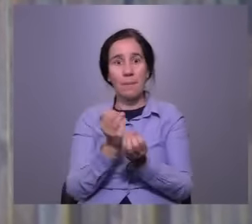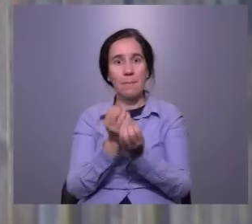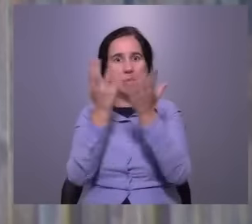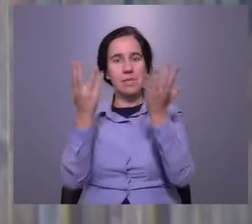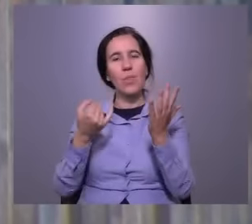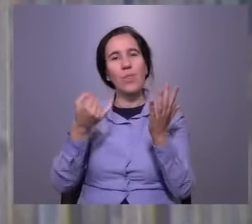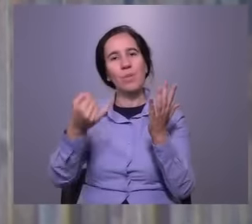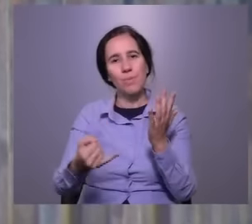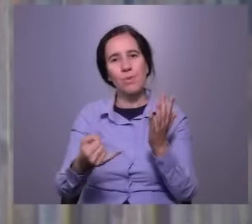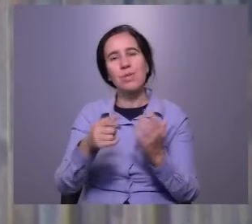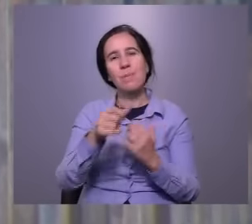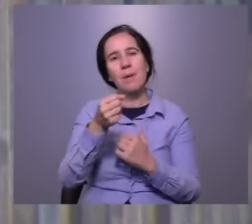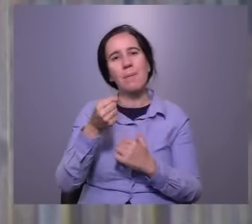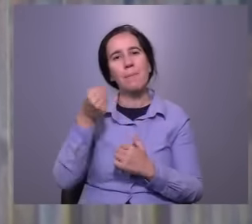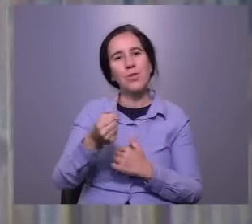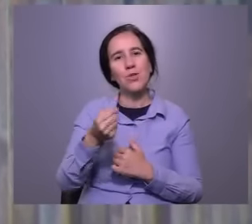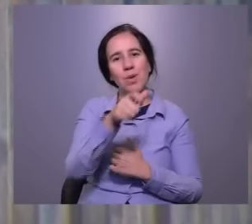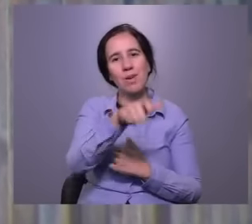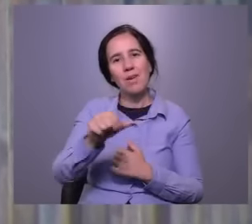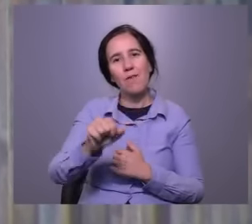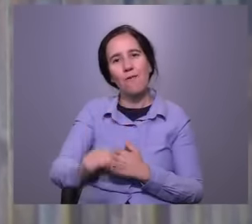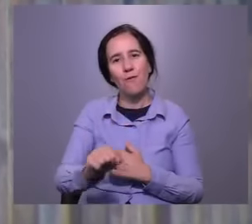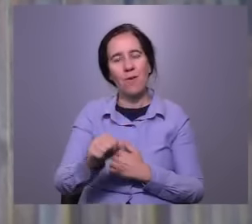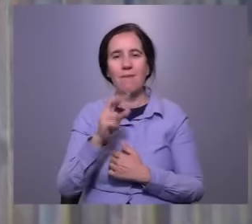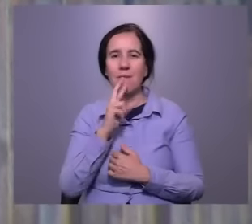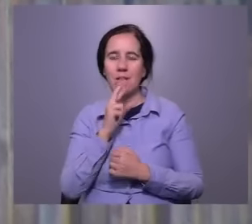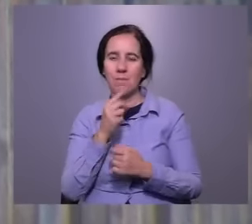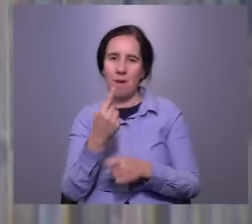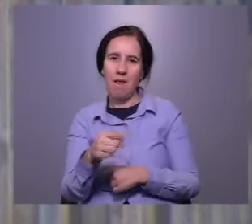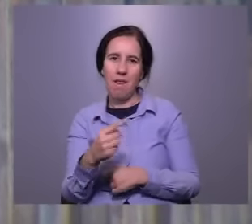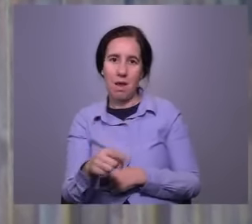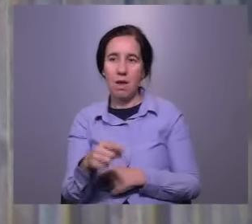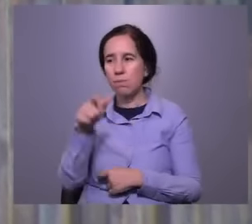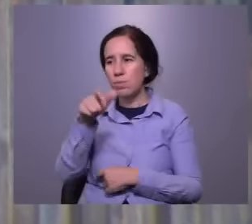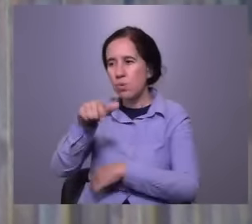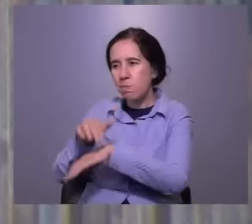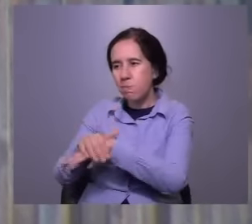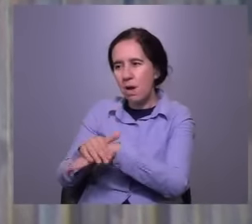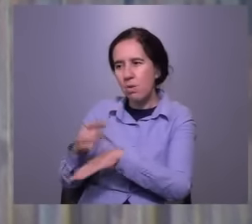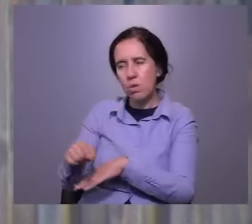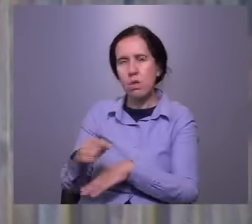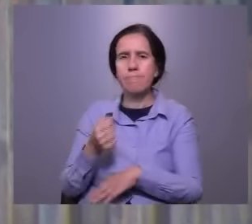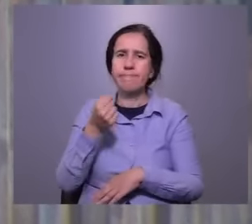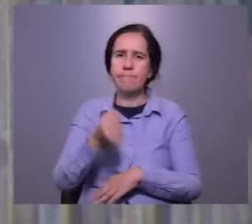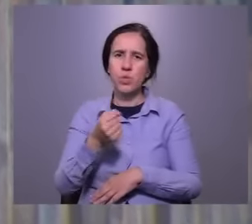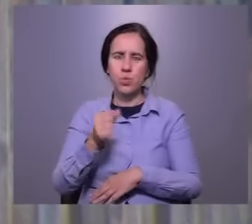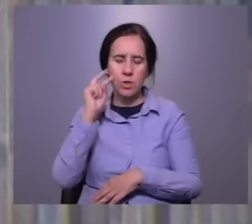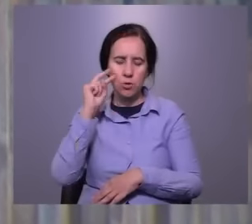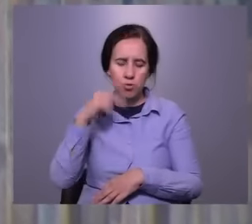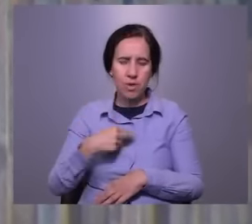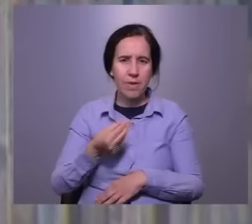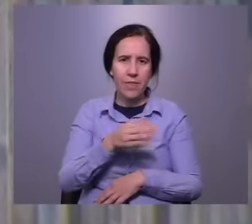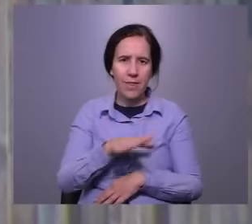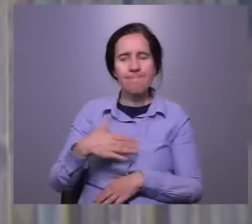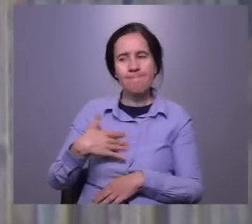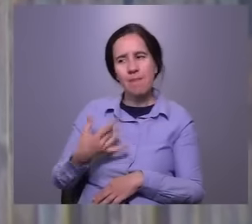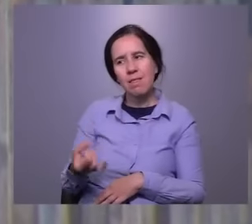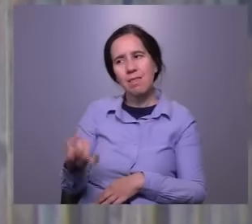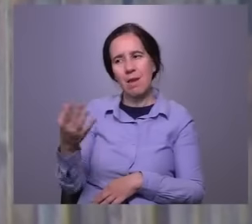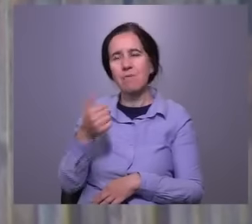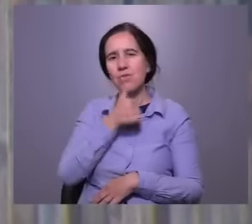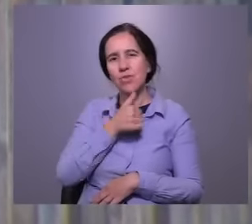atitudes de compaixão e de partilha que depois das aparições encontramos nos santos pastorinhos